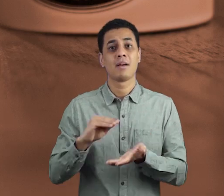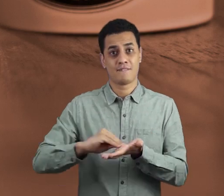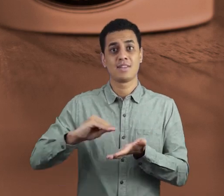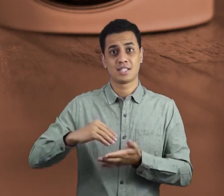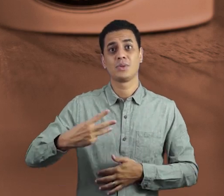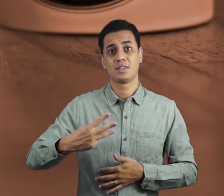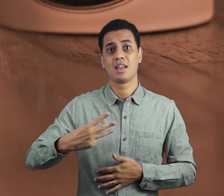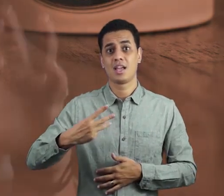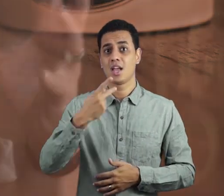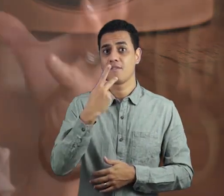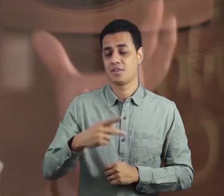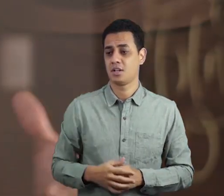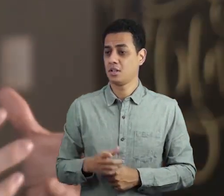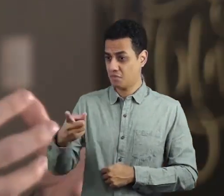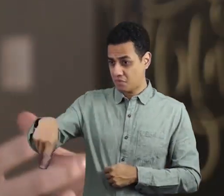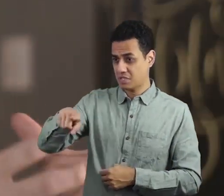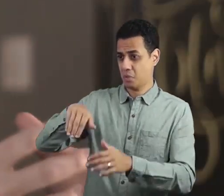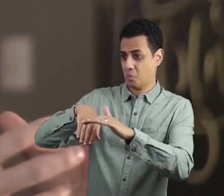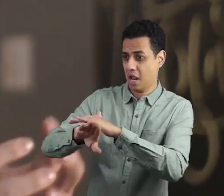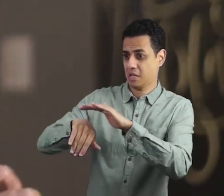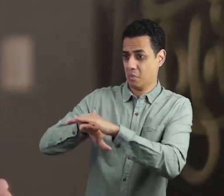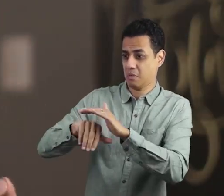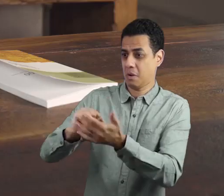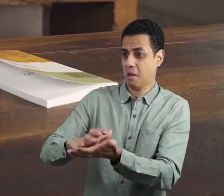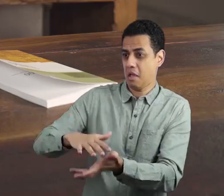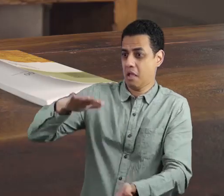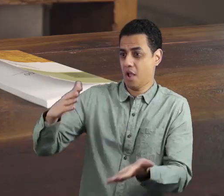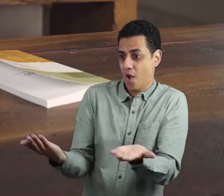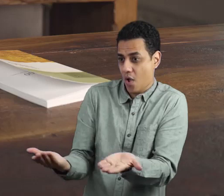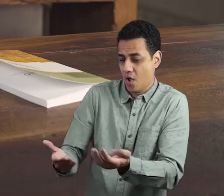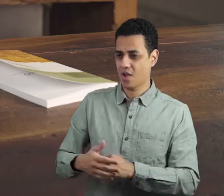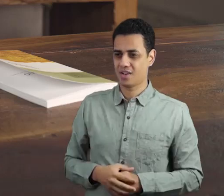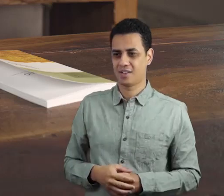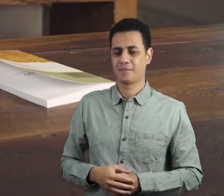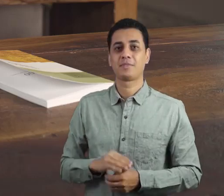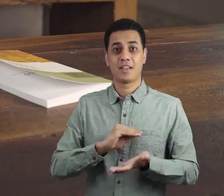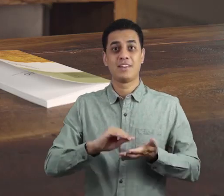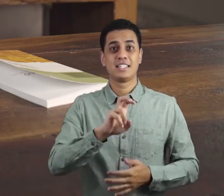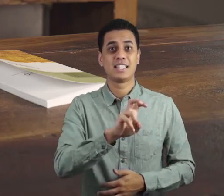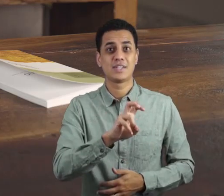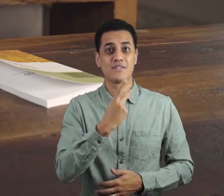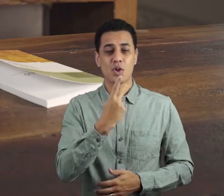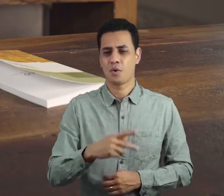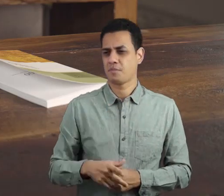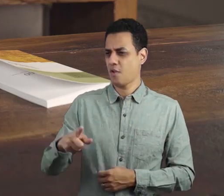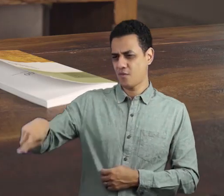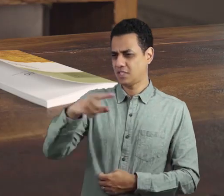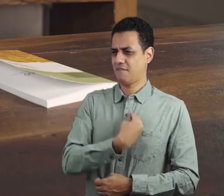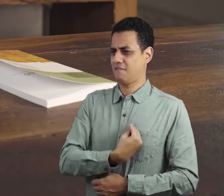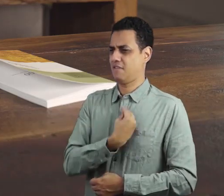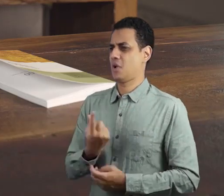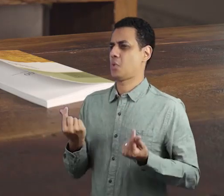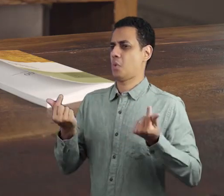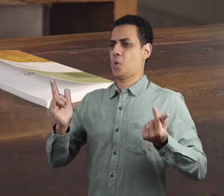de abate. Então aqui há uma série de pecados na vida desses ricos que não temiam a Deus. Ele fala de avareza, ele